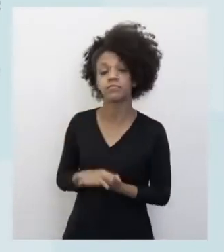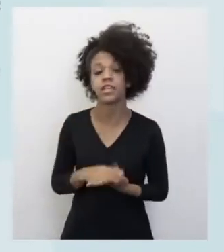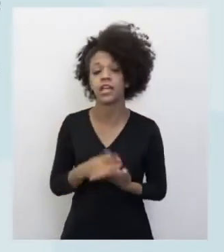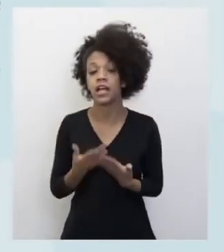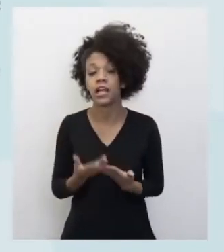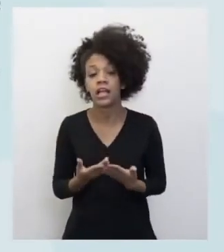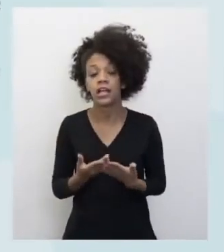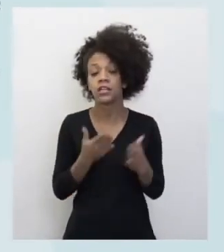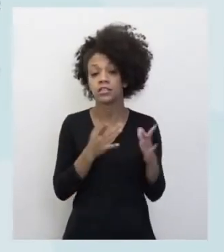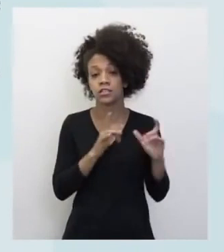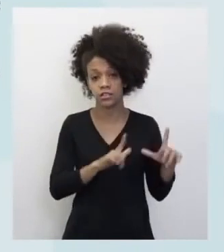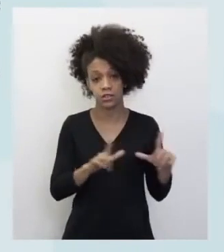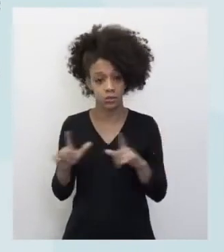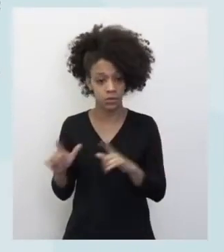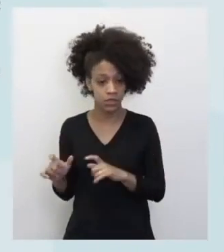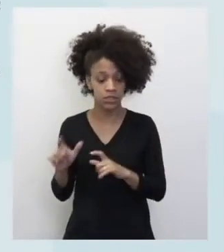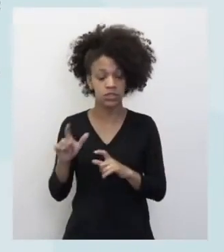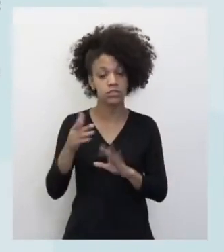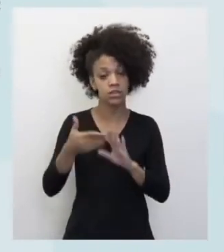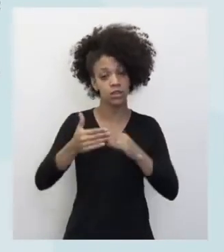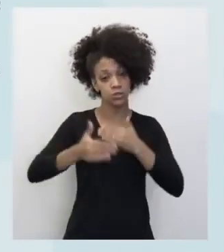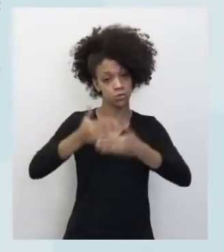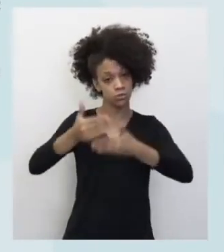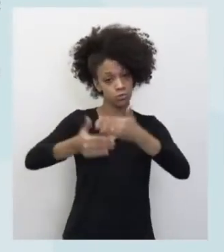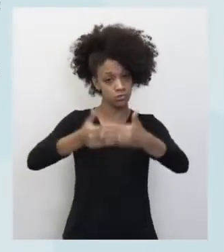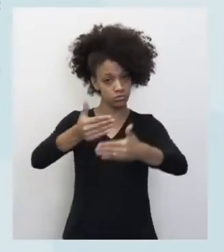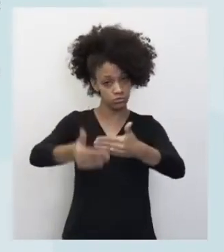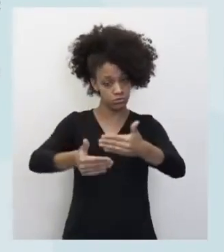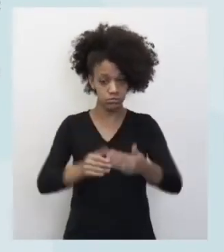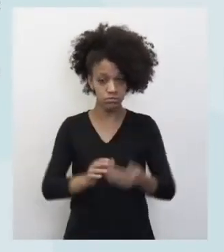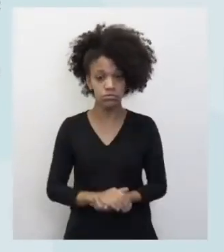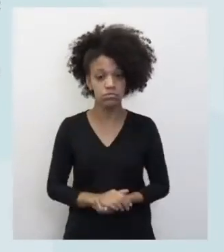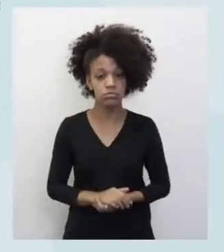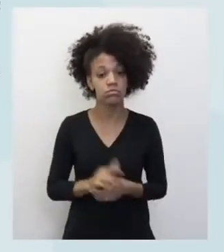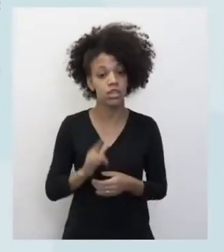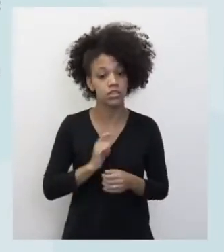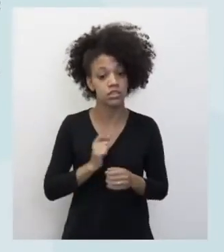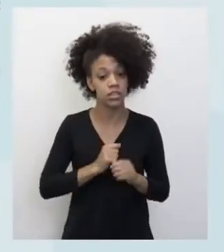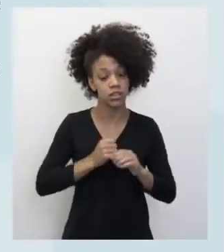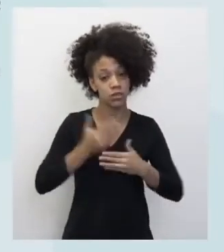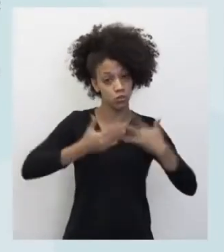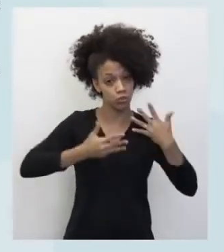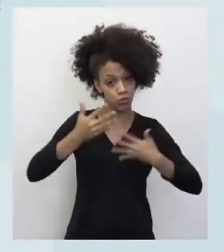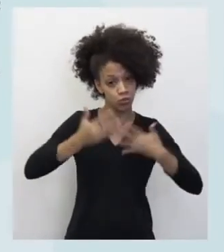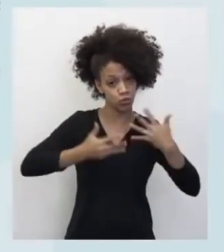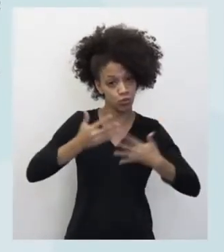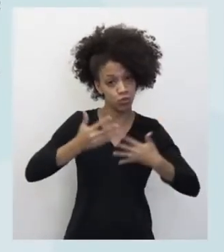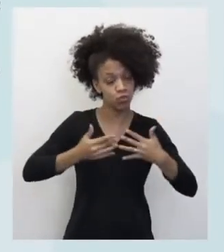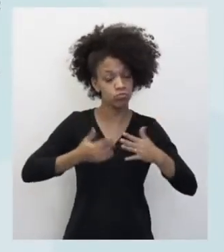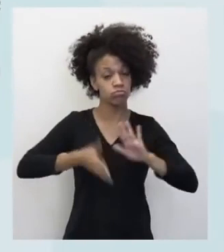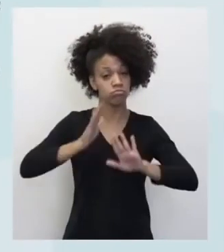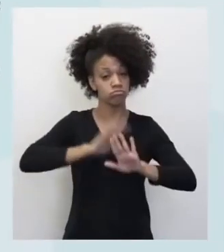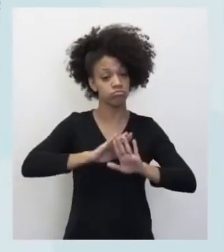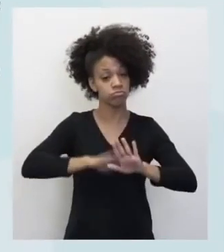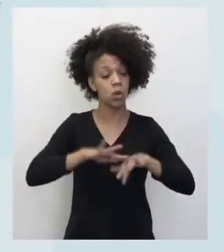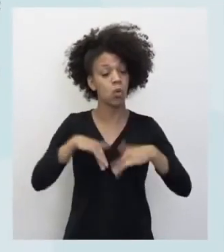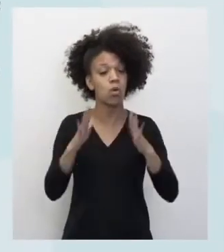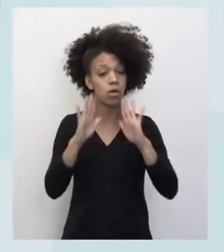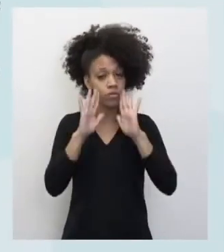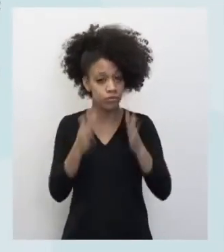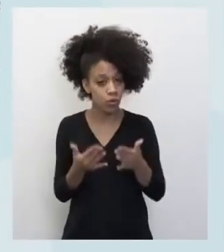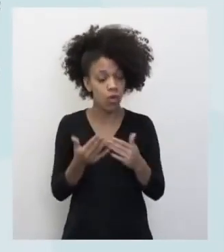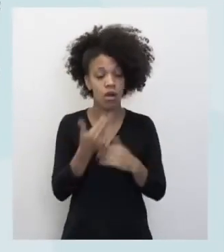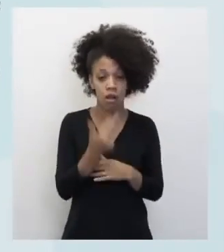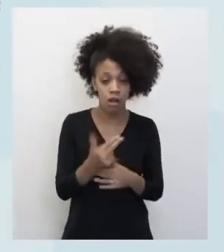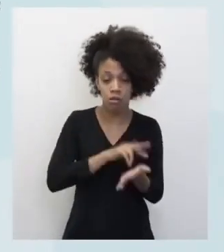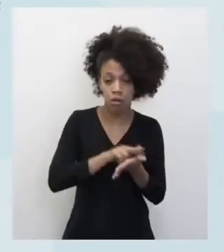é de sequenciação, de sobreposição. Existe imagem de fundo, ela tem profundidade, qual é o foco, ela é colorida,